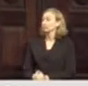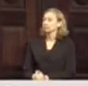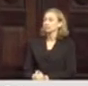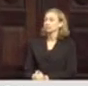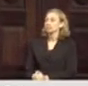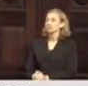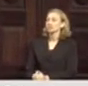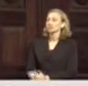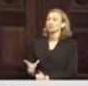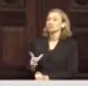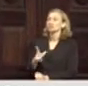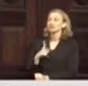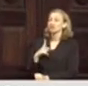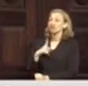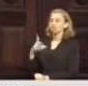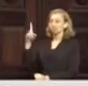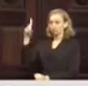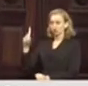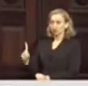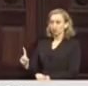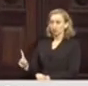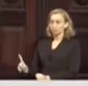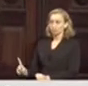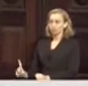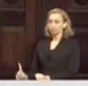E tenho o direito